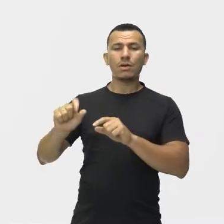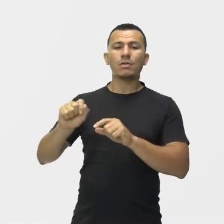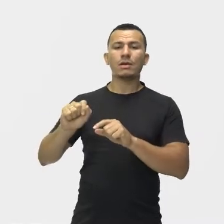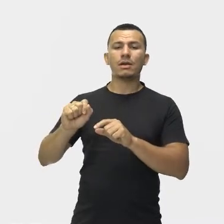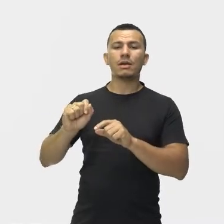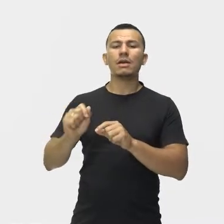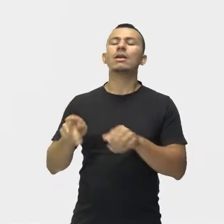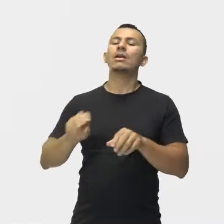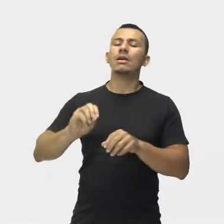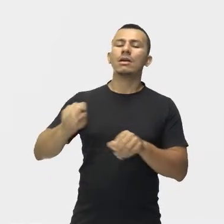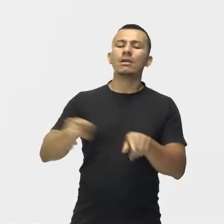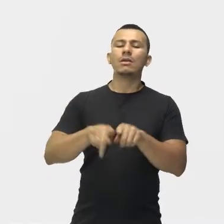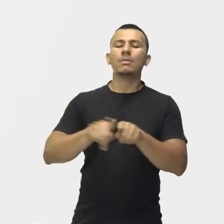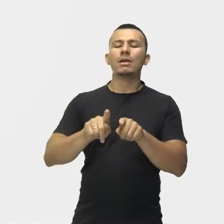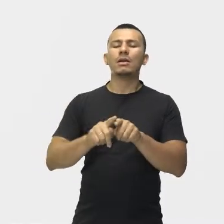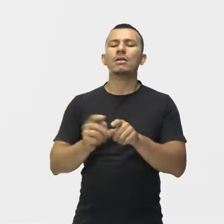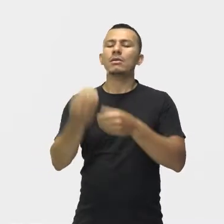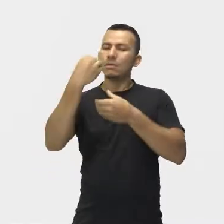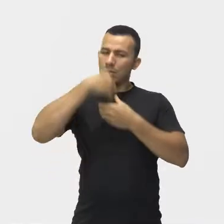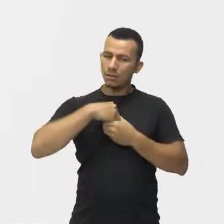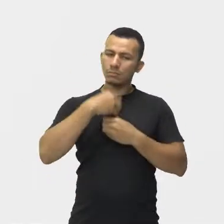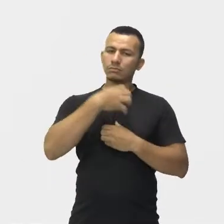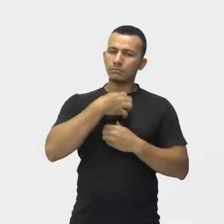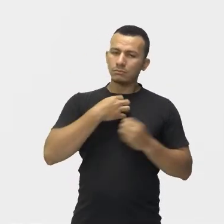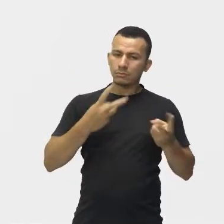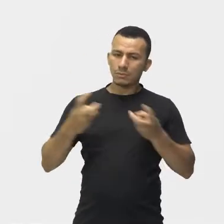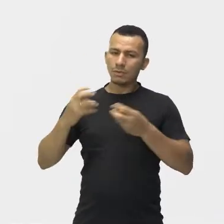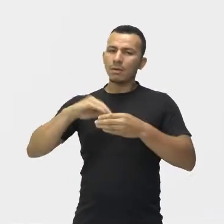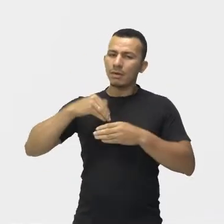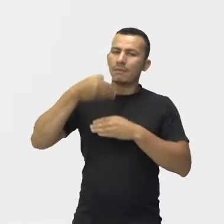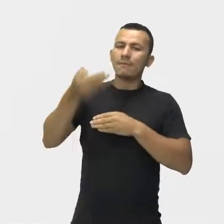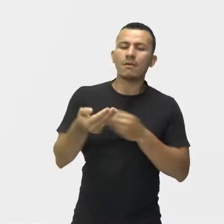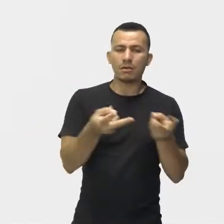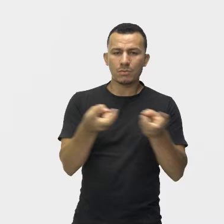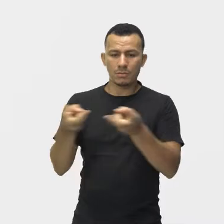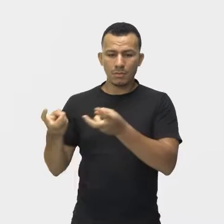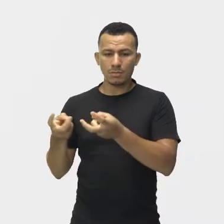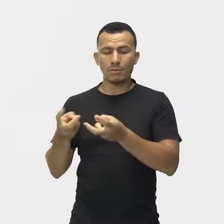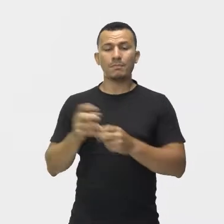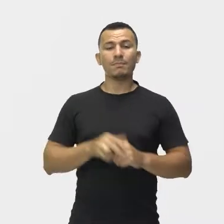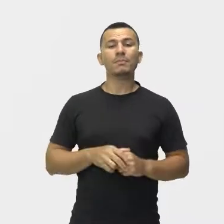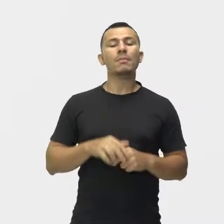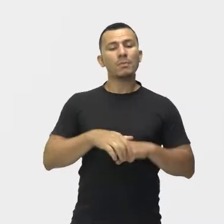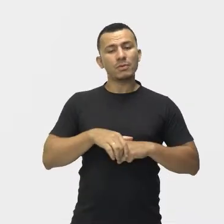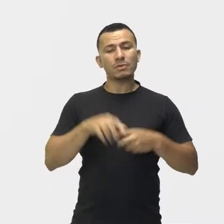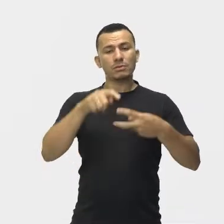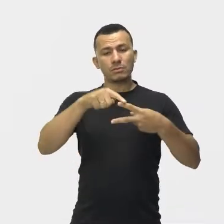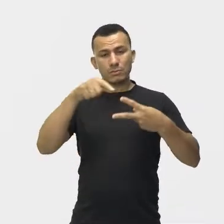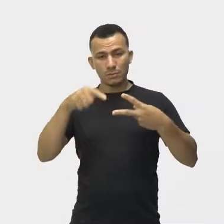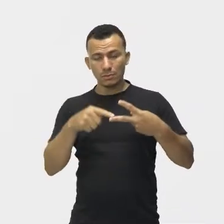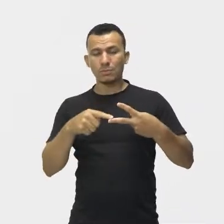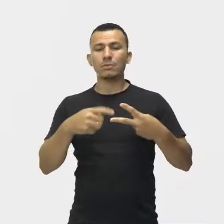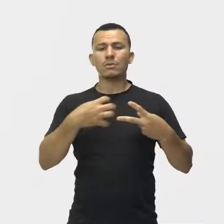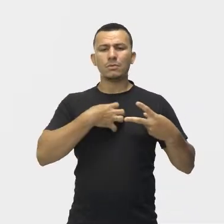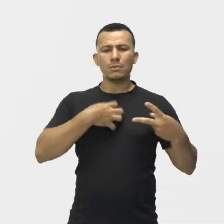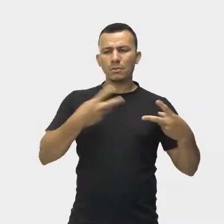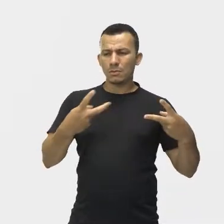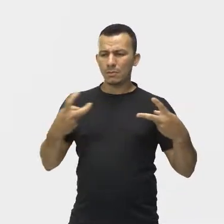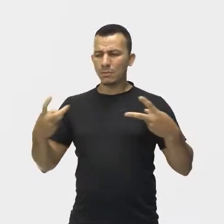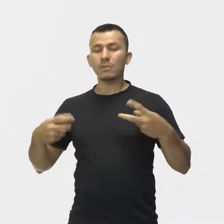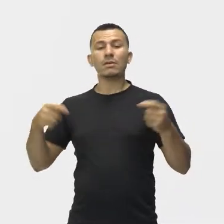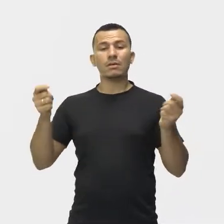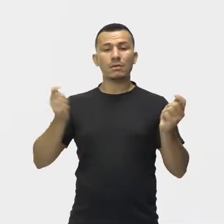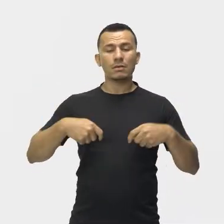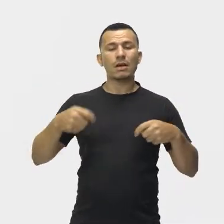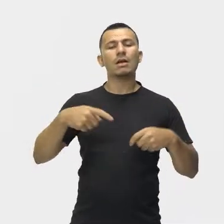do interior do nosso corpo, nós temos aí os interoreceptores, certo? Então, dessa forma, o nosso sistema sensorial permite